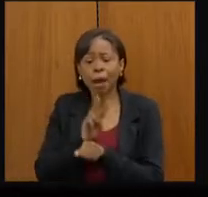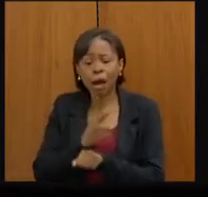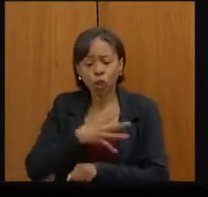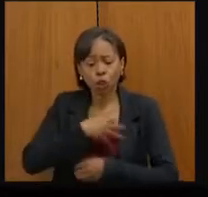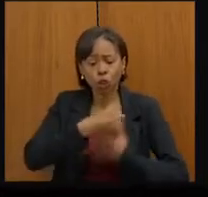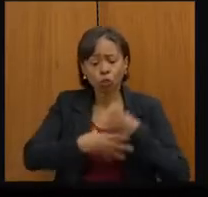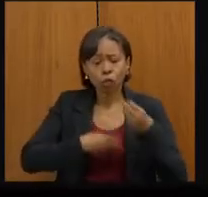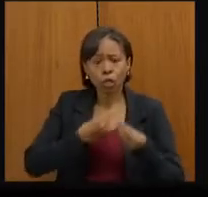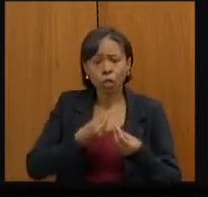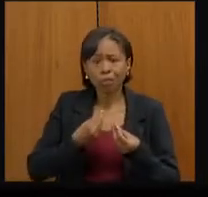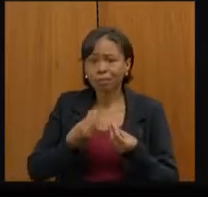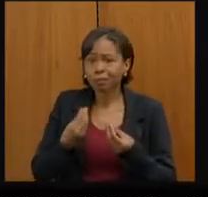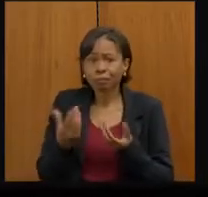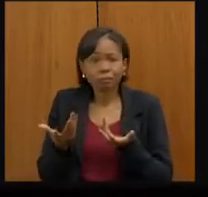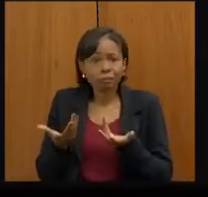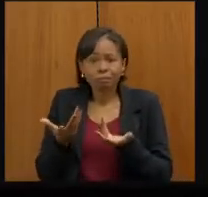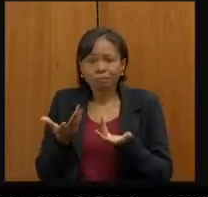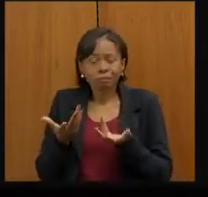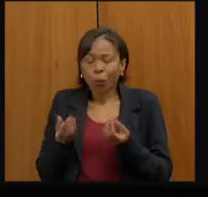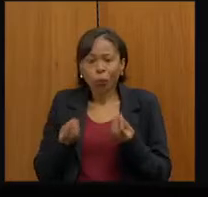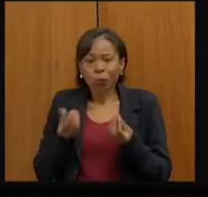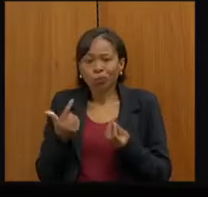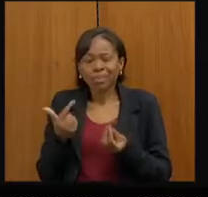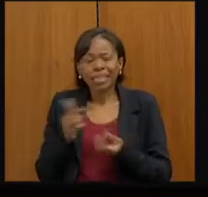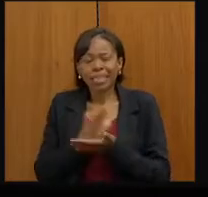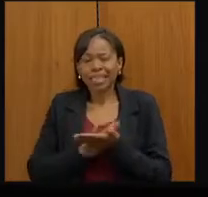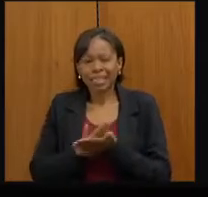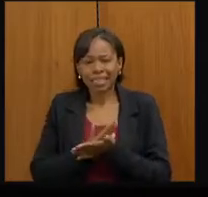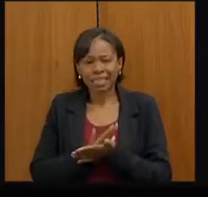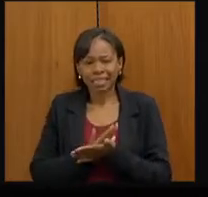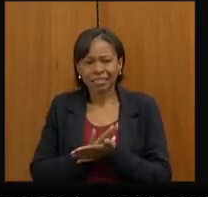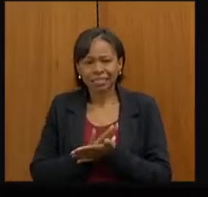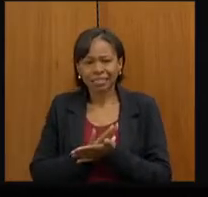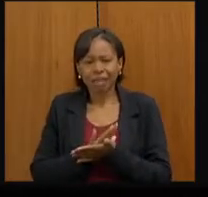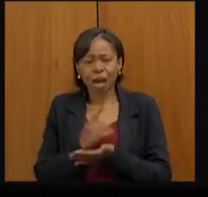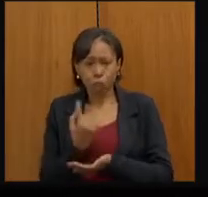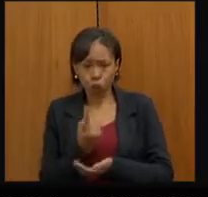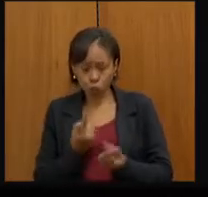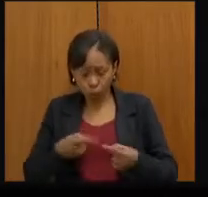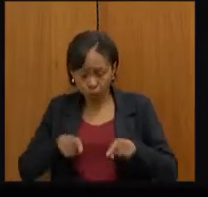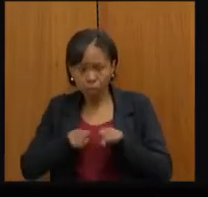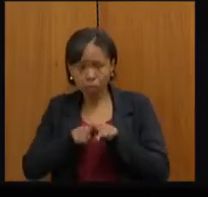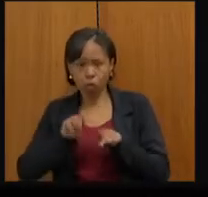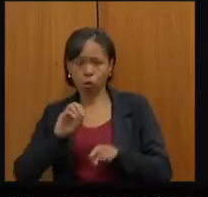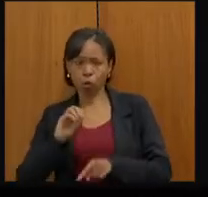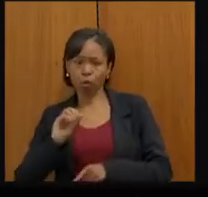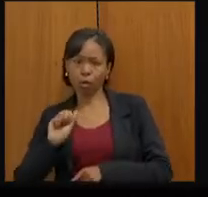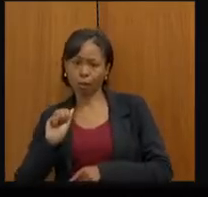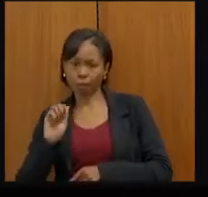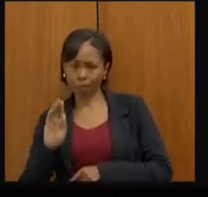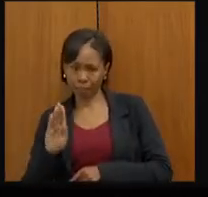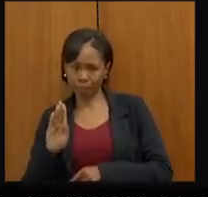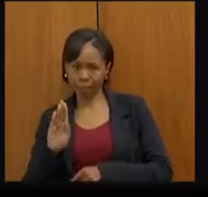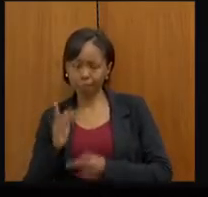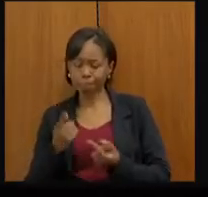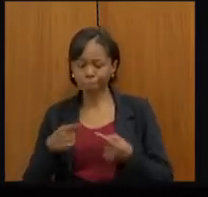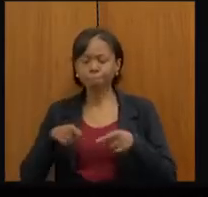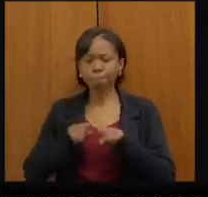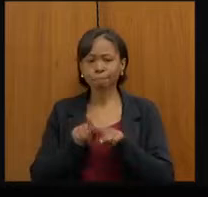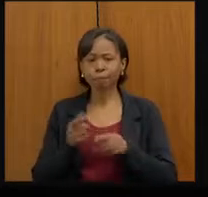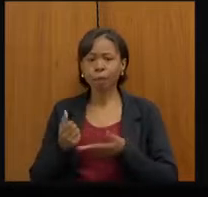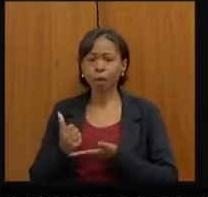parceria com a OAB criamos o projeto advogado amiga da rede que atende essas mulheres em situação de